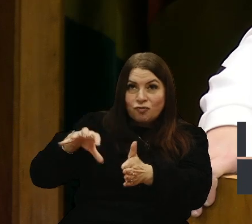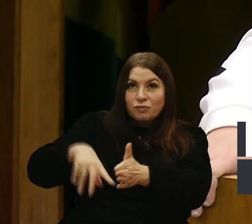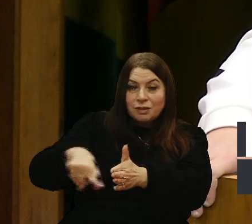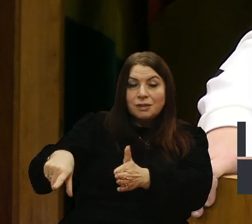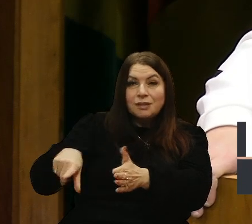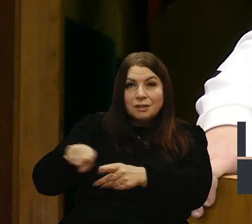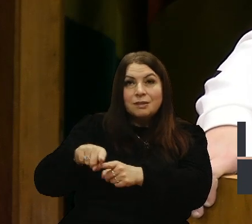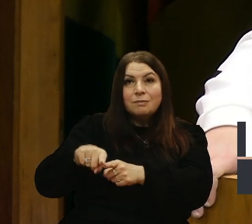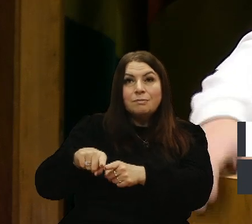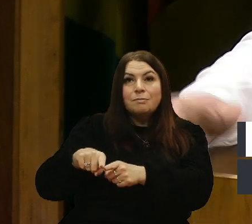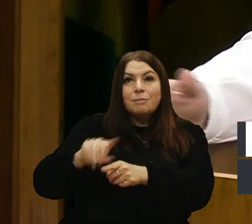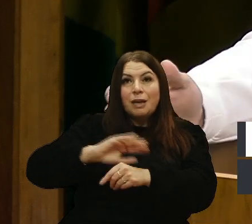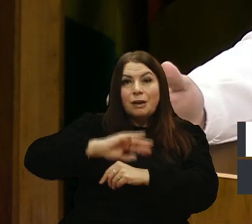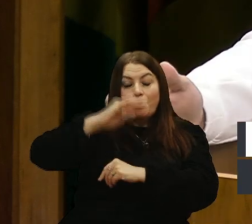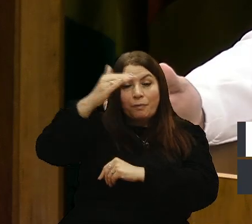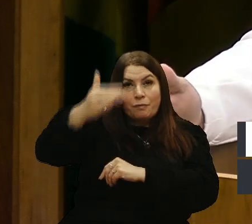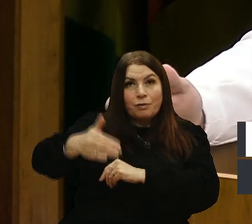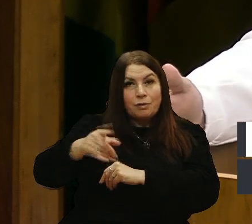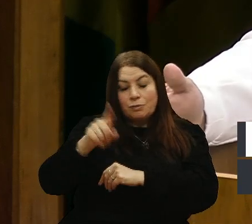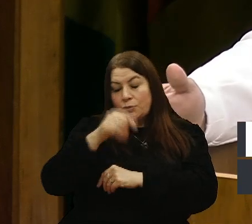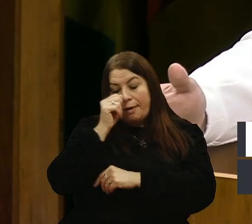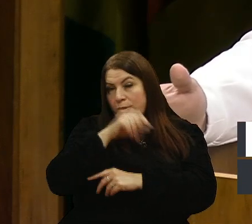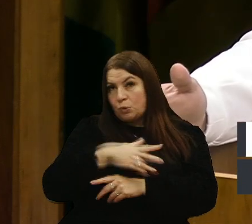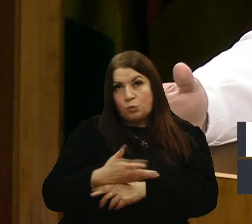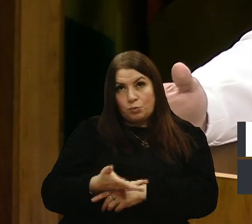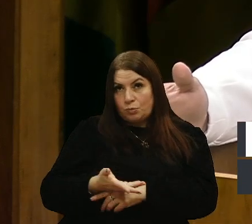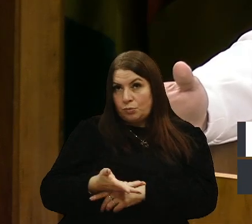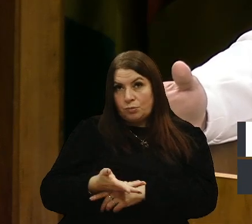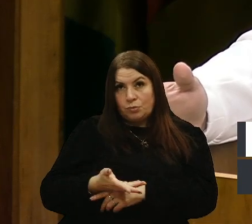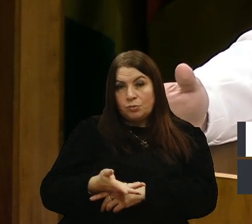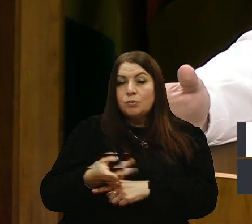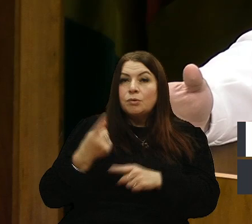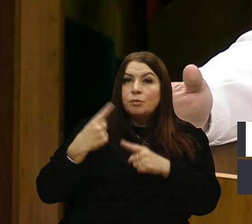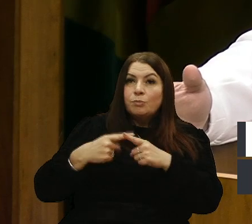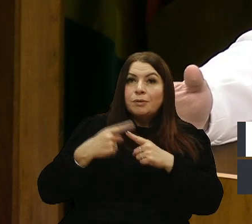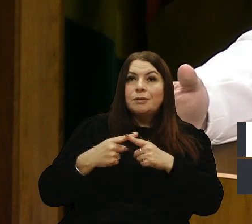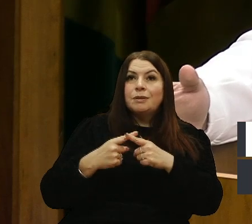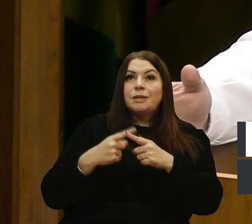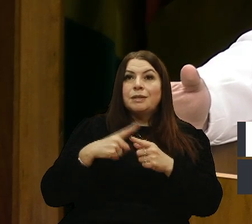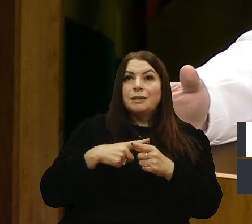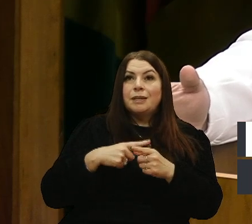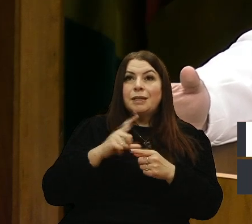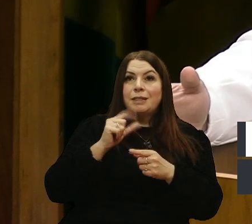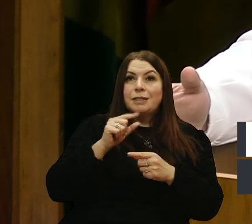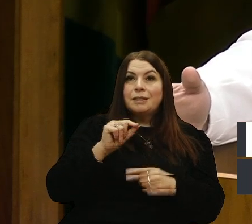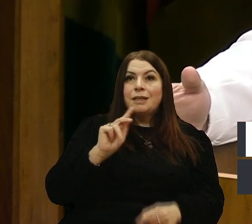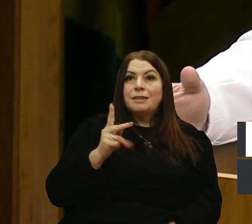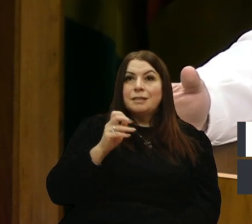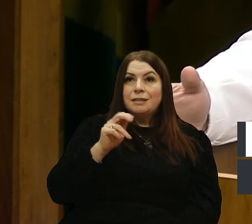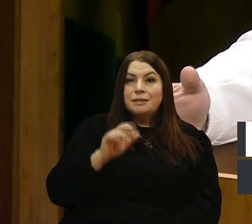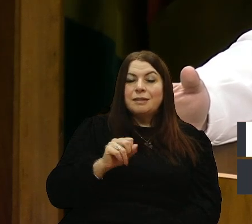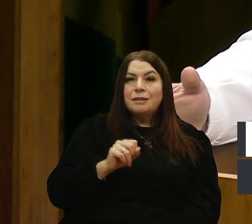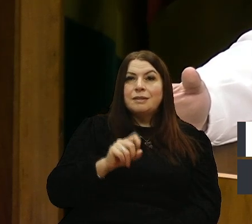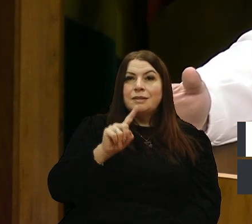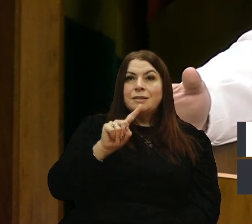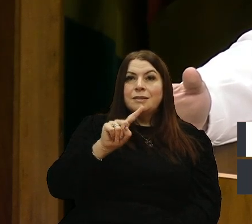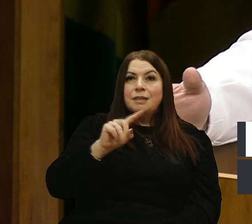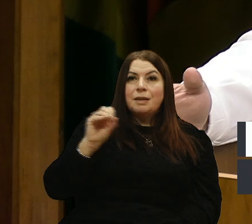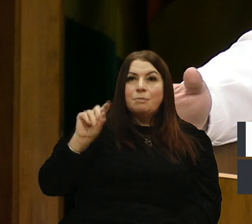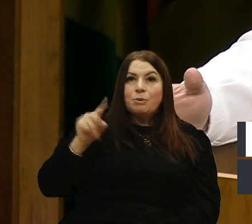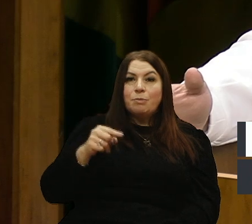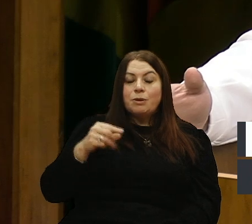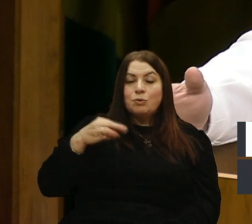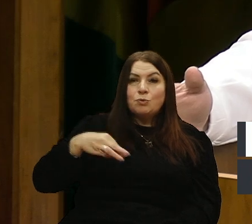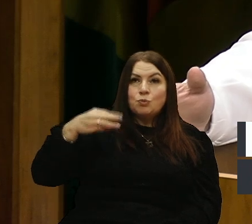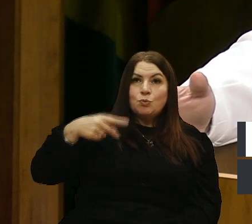para aquele pavilhão. Isso é um absurdo. Por quê? Tu tem 10 hectares, tu tem 100.000 metros quadrados, você